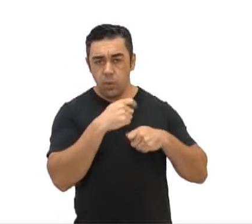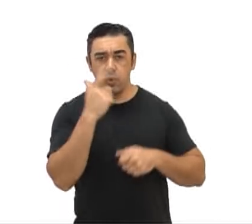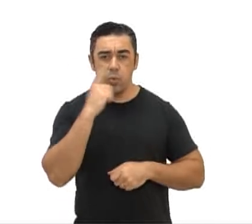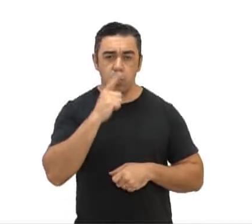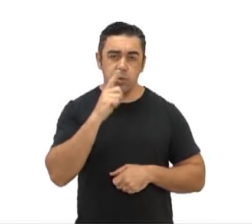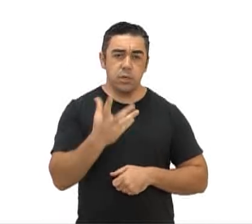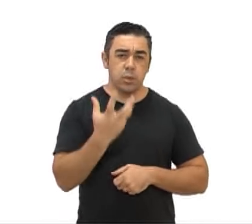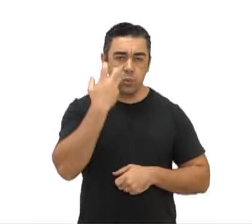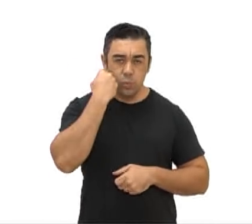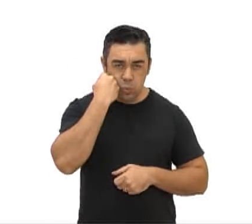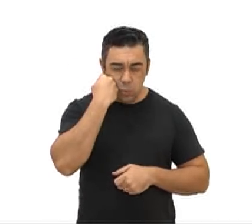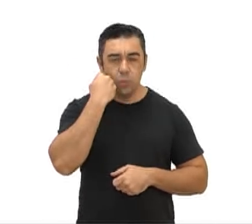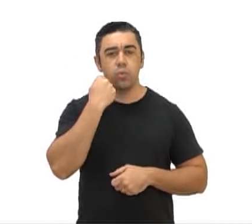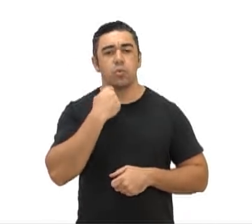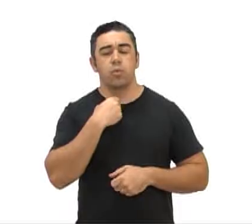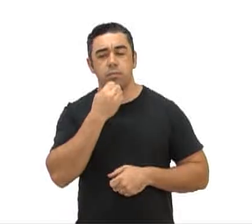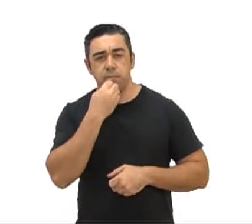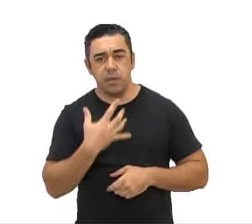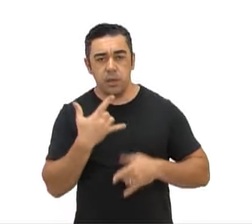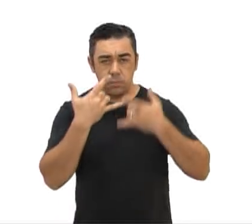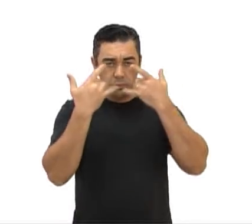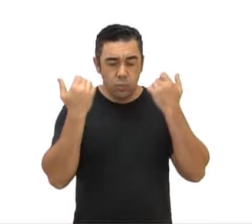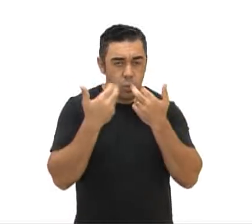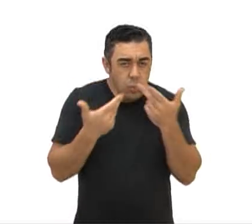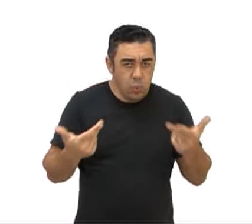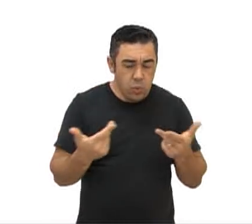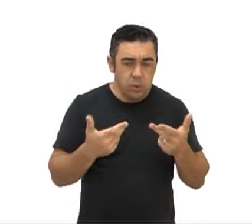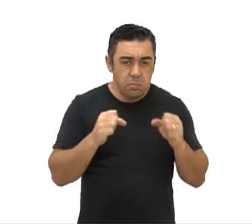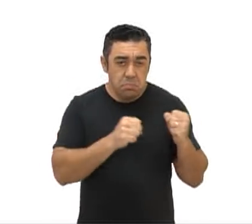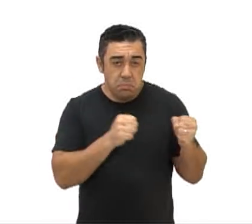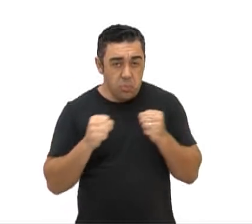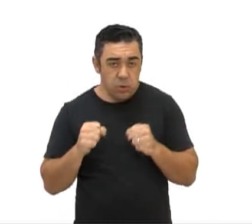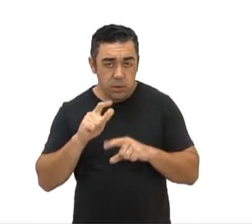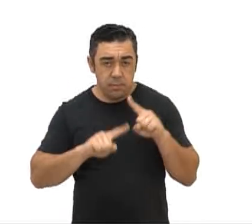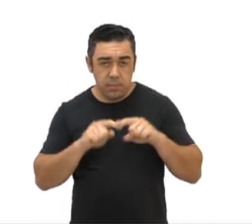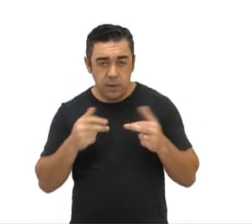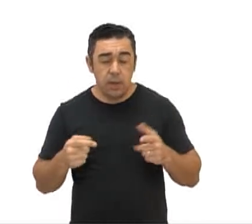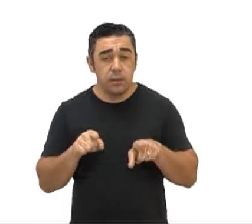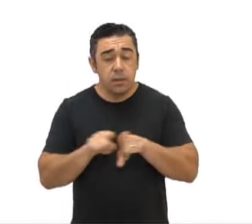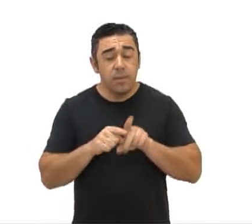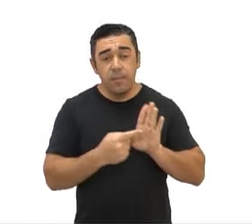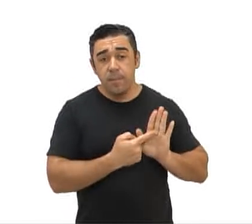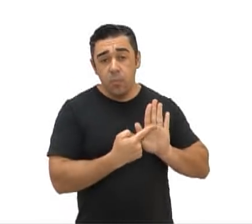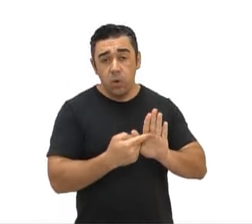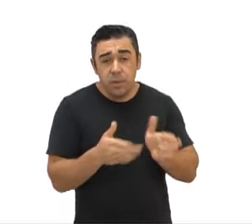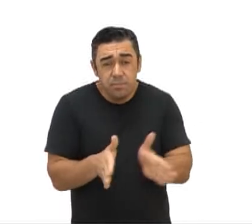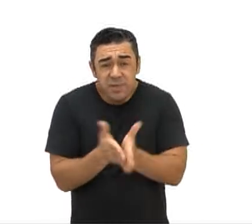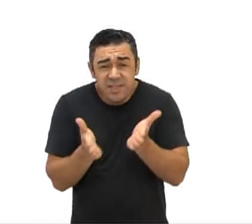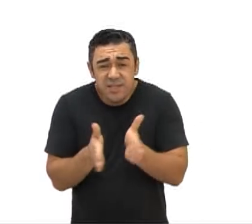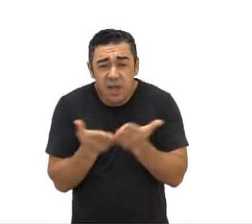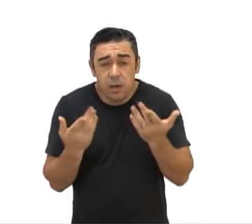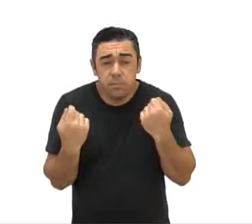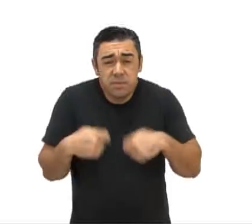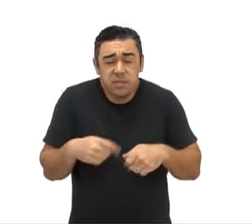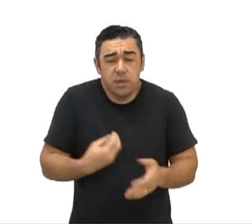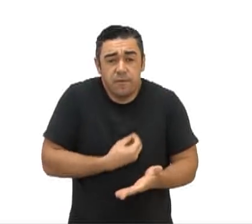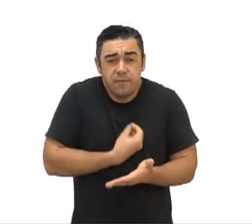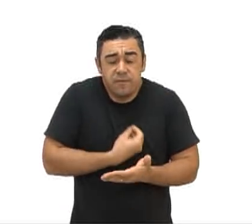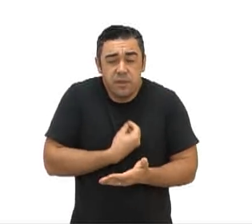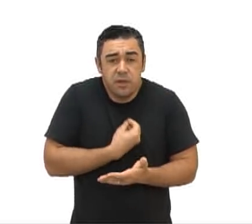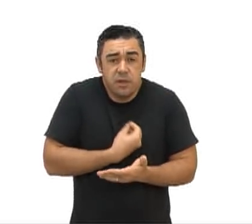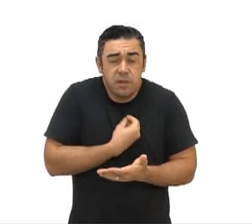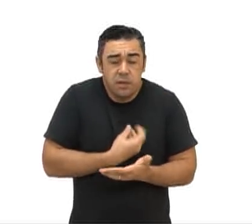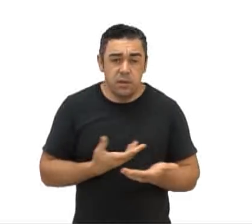de bens, riquezas, poder material. E relatam a miséria, a necessidade de sobrevivência